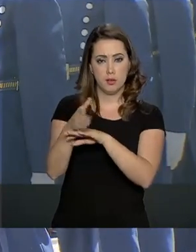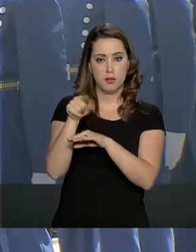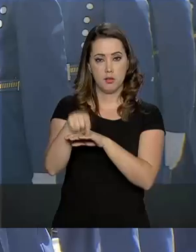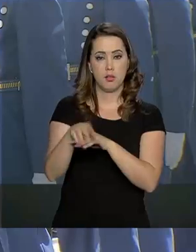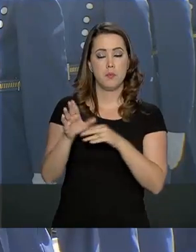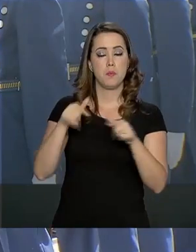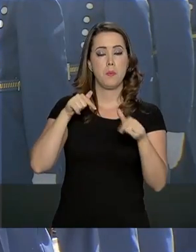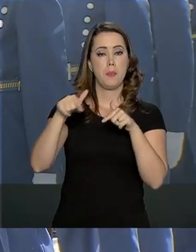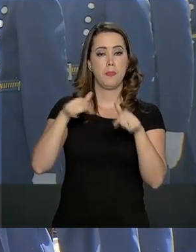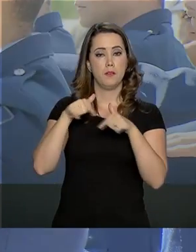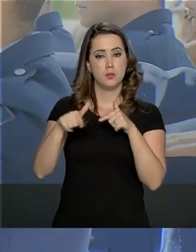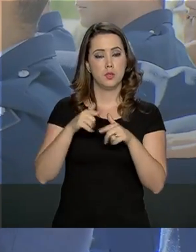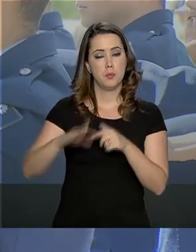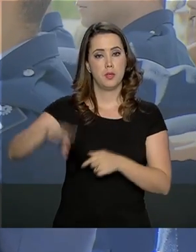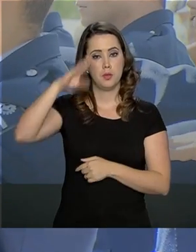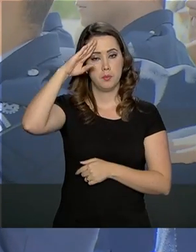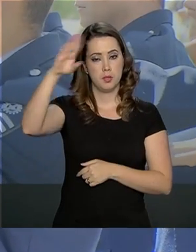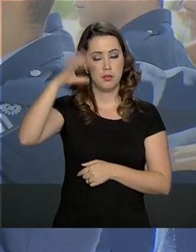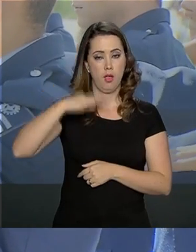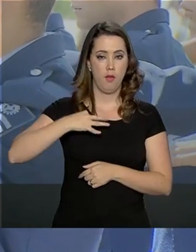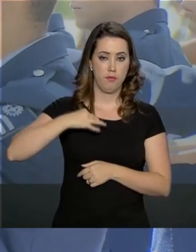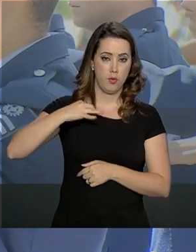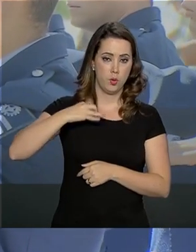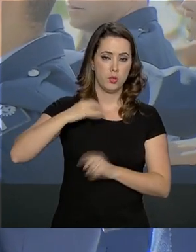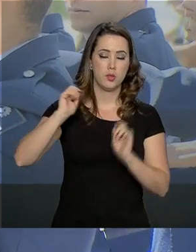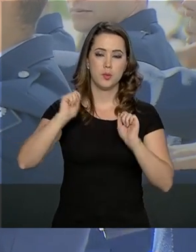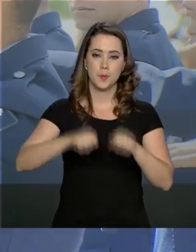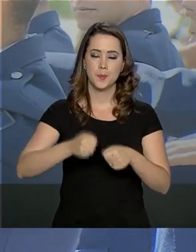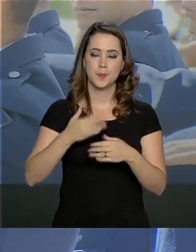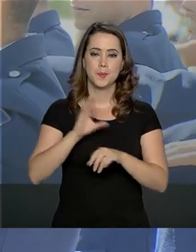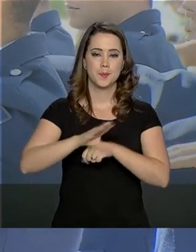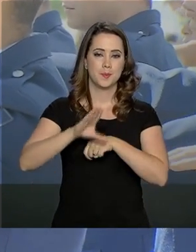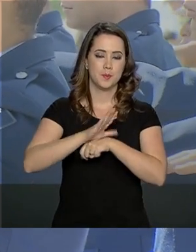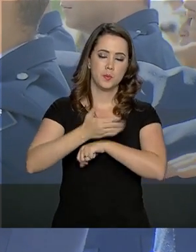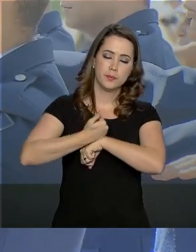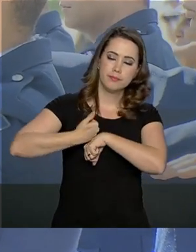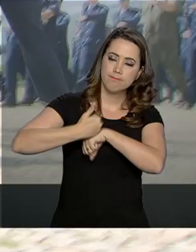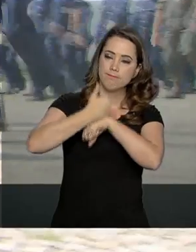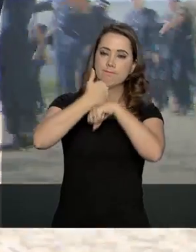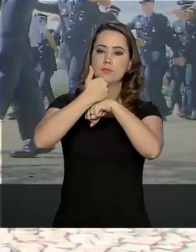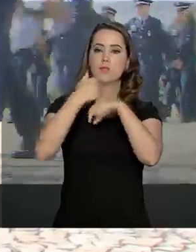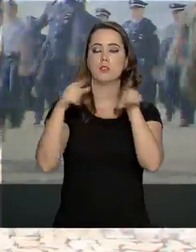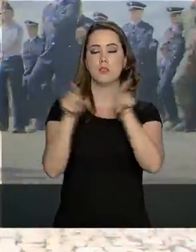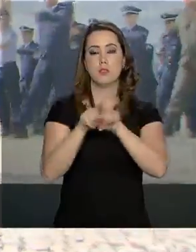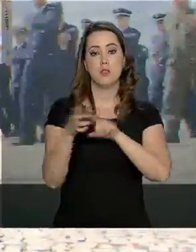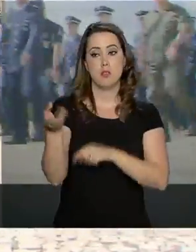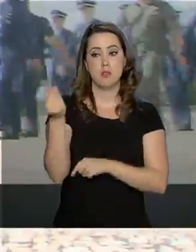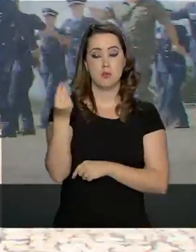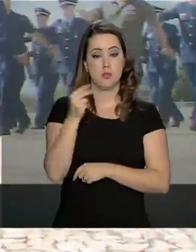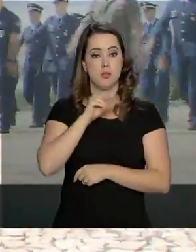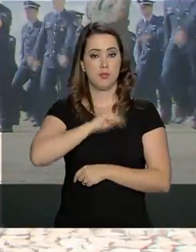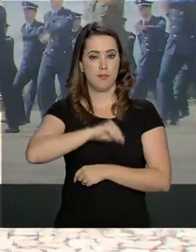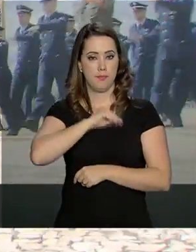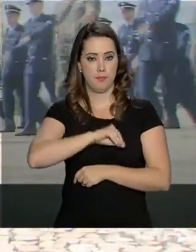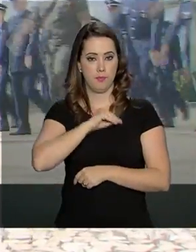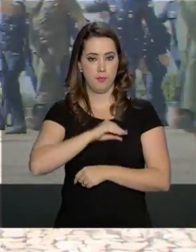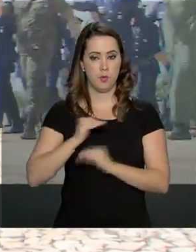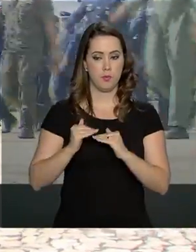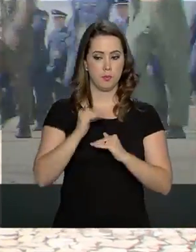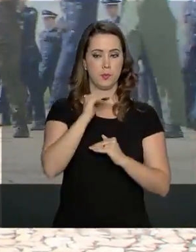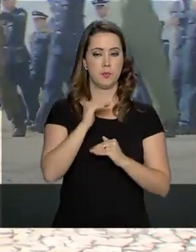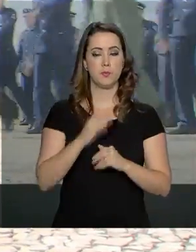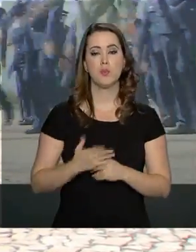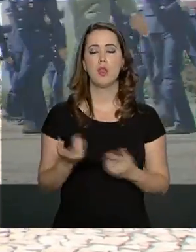serviço militar voluntário, com a possibilidade de fazer cursos profissionalizantes e receber uma remuneração